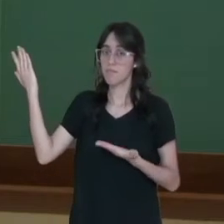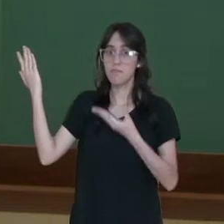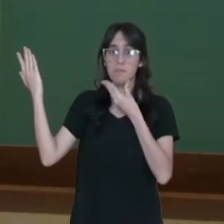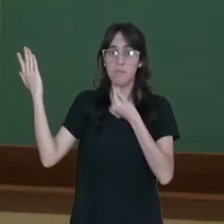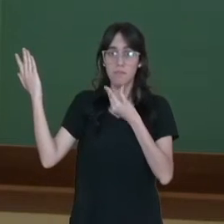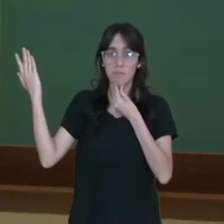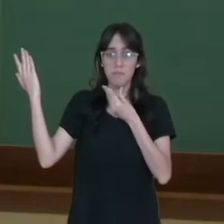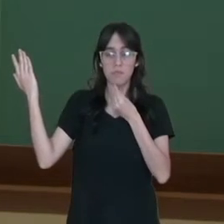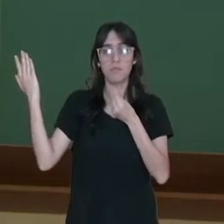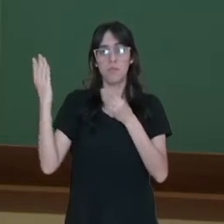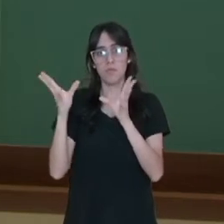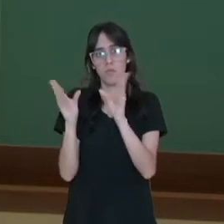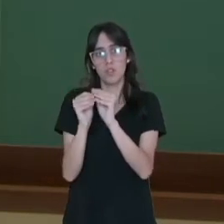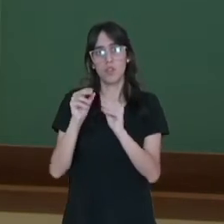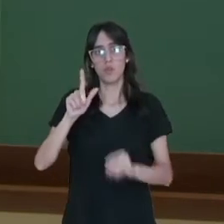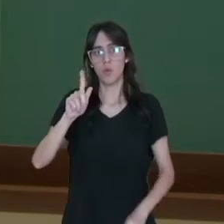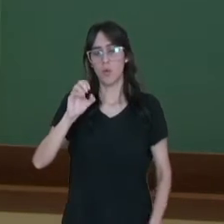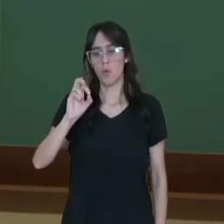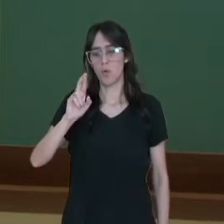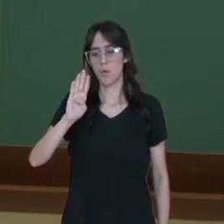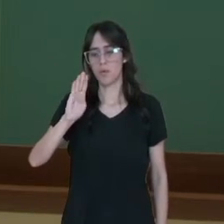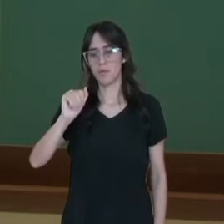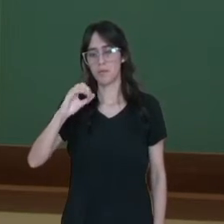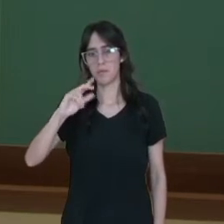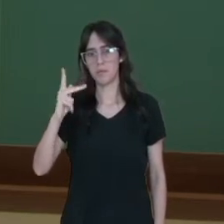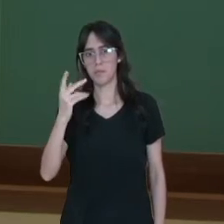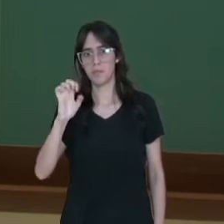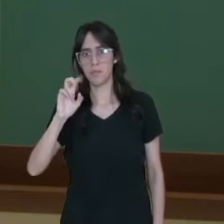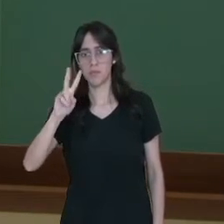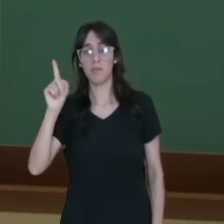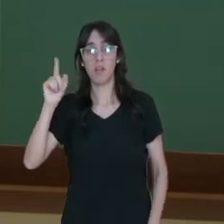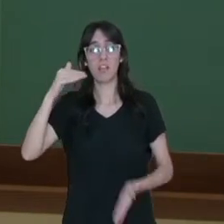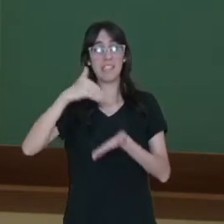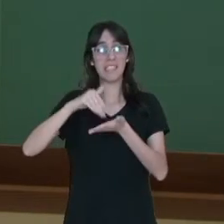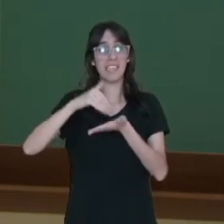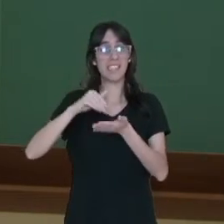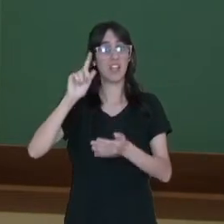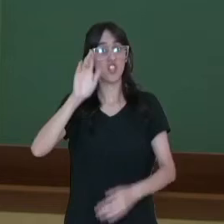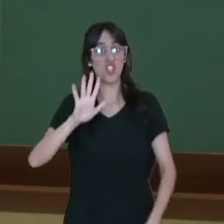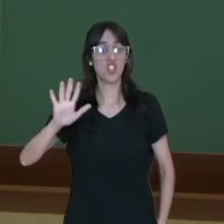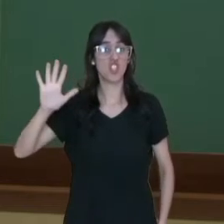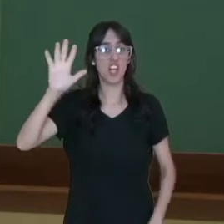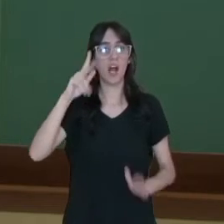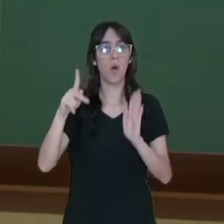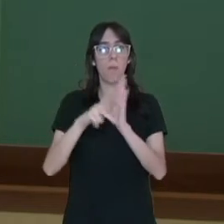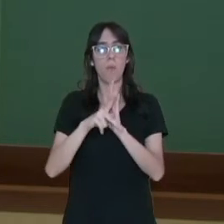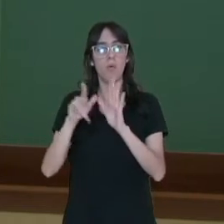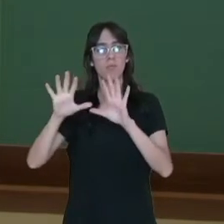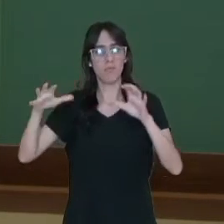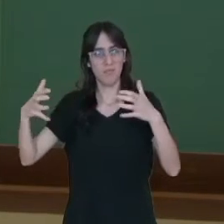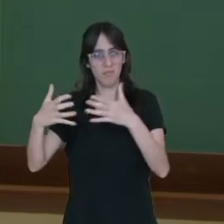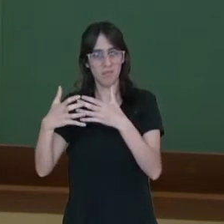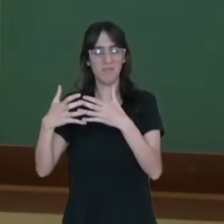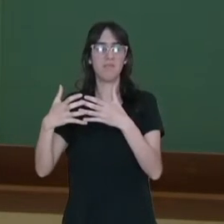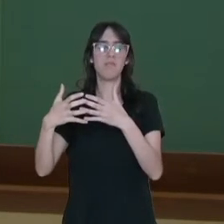ou Gorbachev, ele assumiu o cargo de secretário-geral do Partido Comunista da União Soviética no ano de